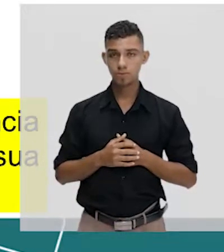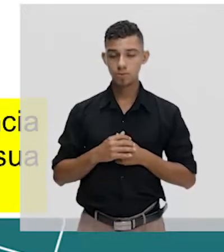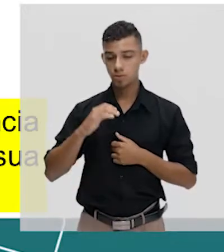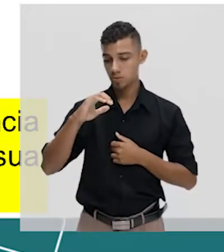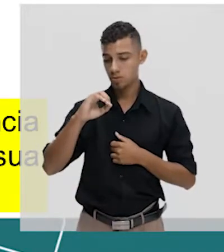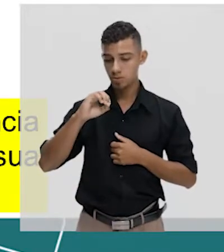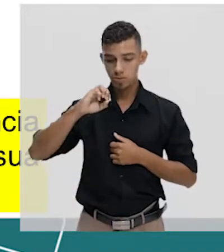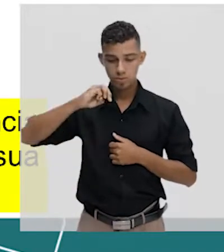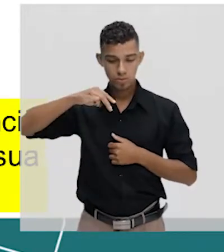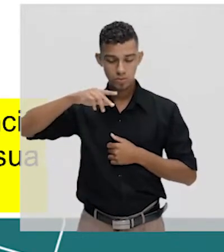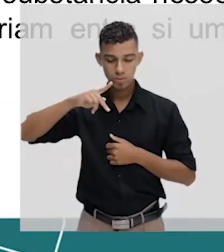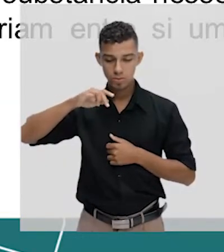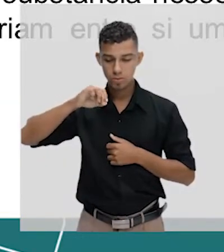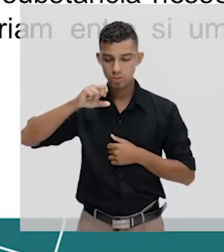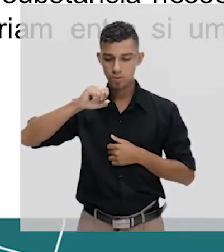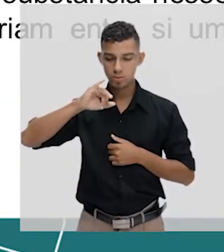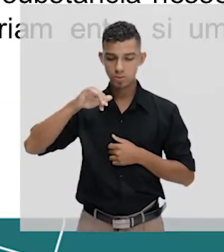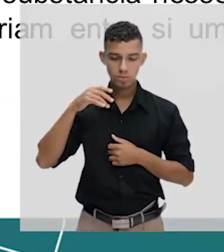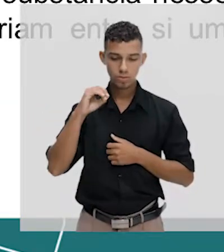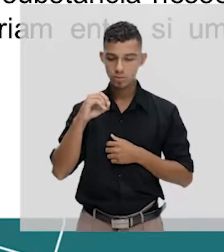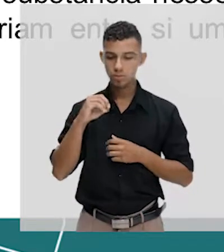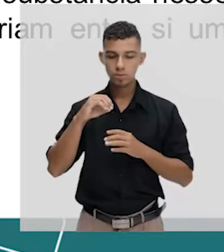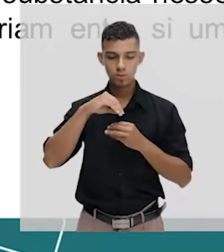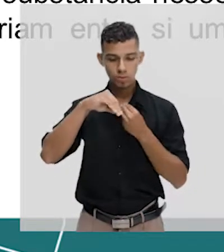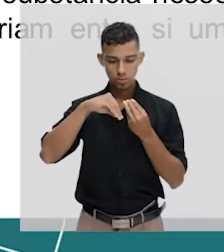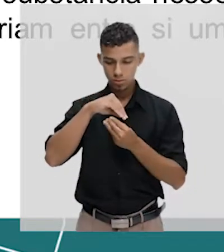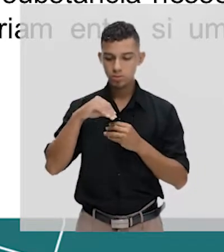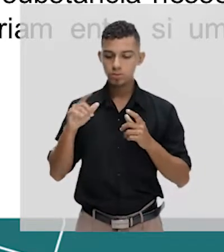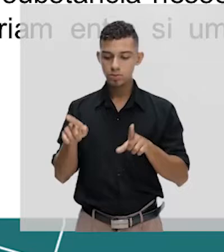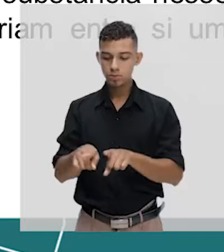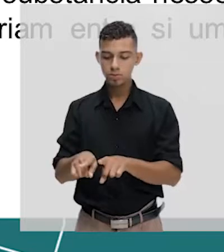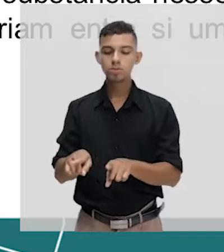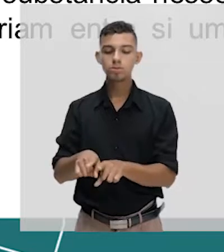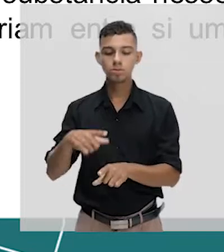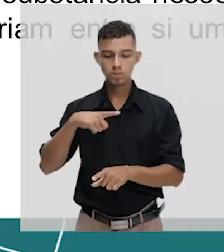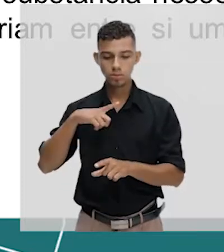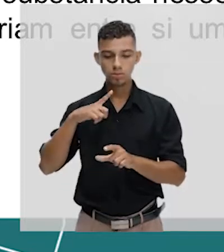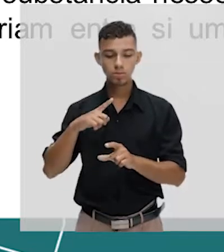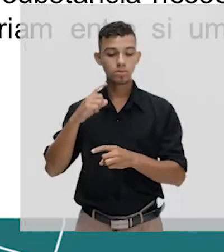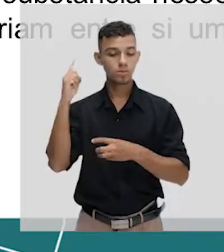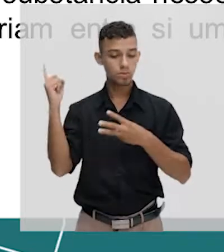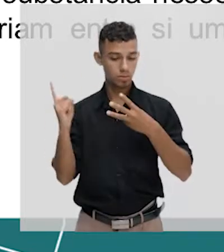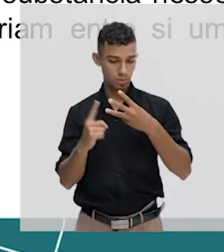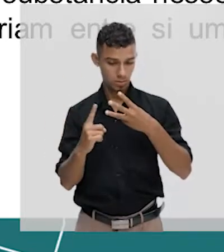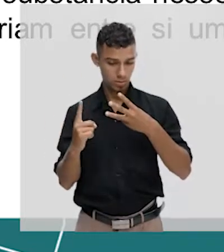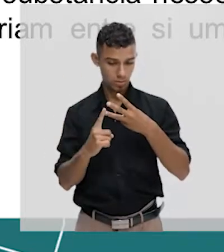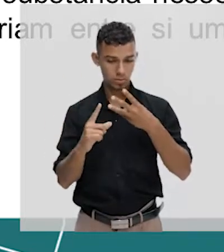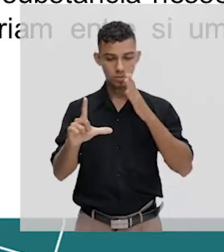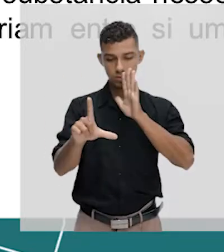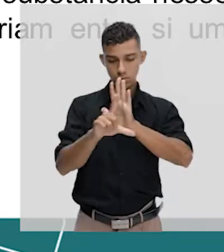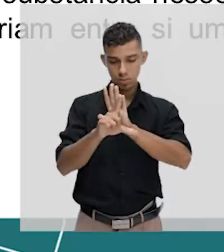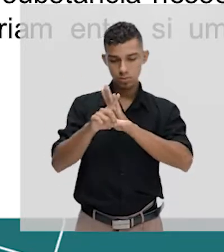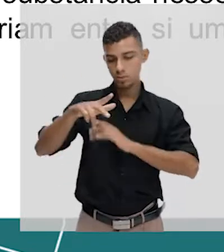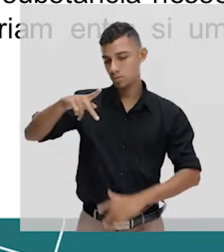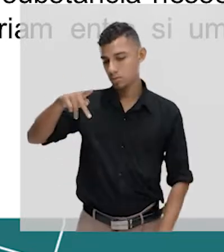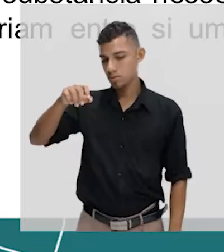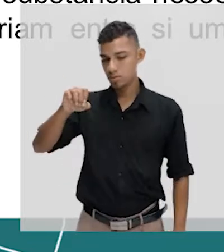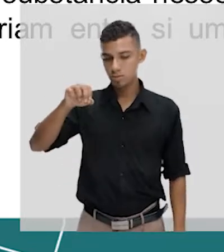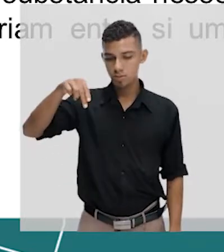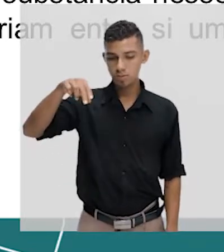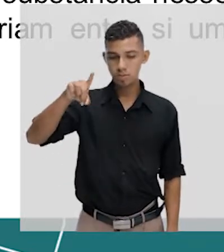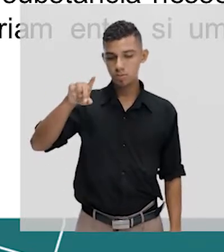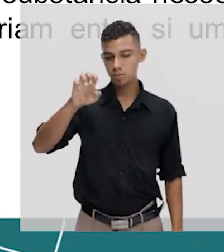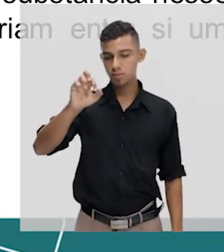composição. Por fim, nós temos a terceira lei ponderal, a lei das proporções múltiplas,